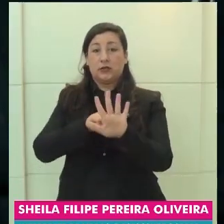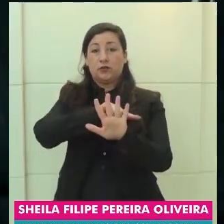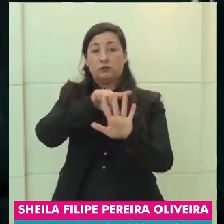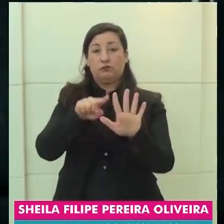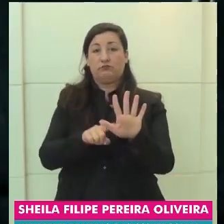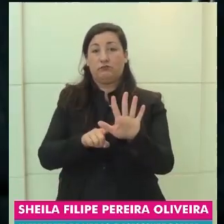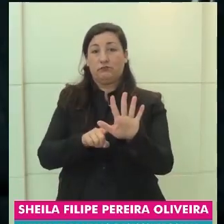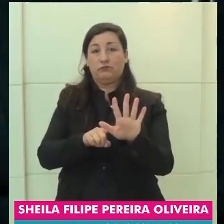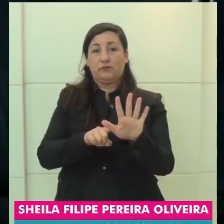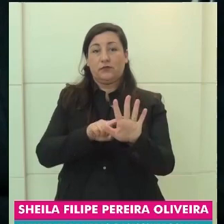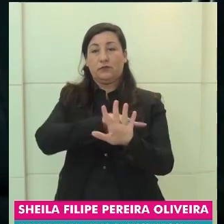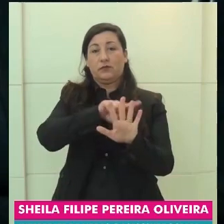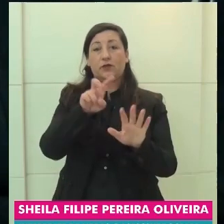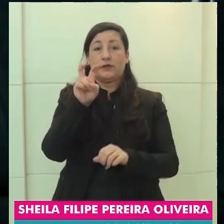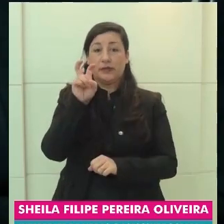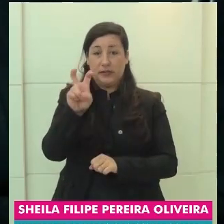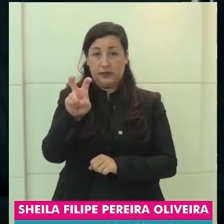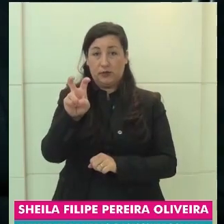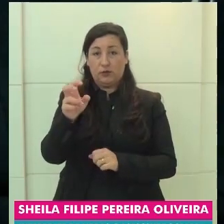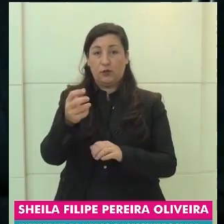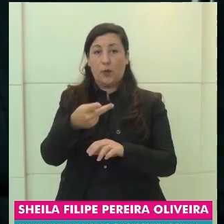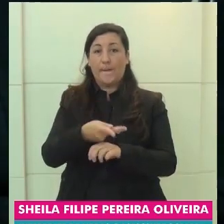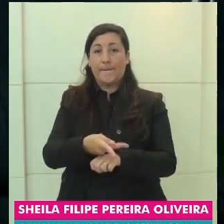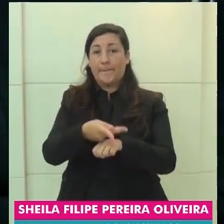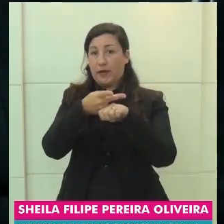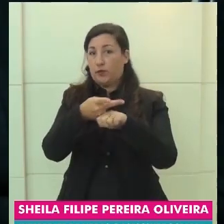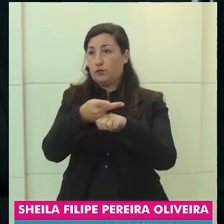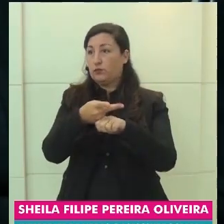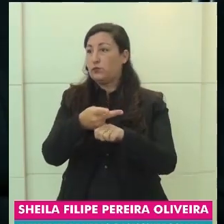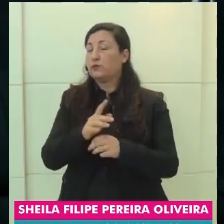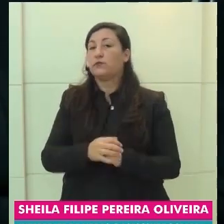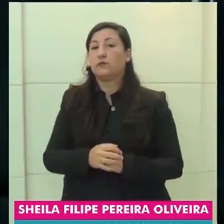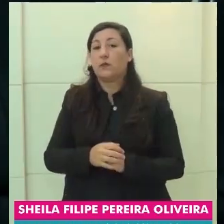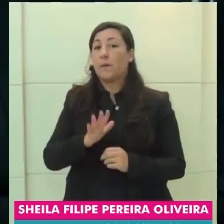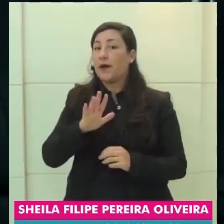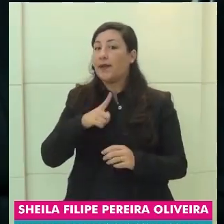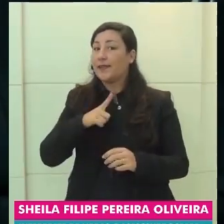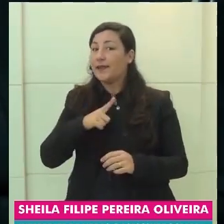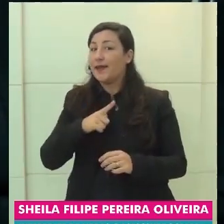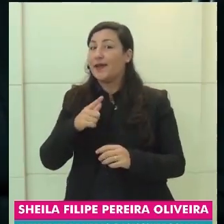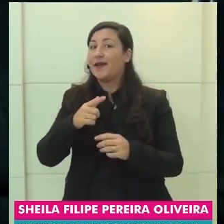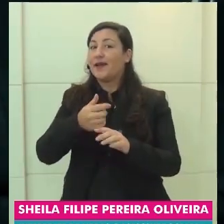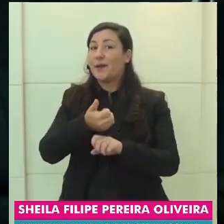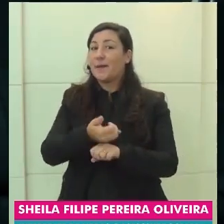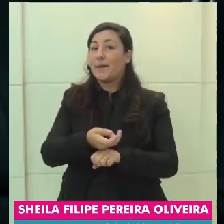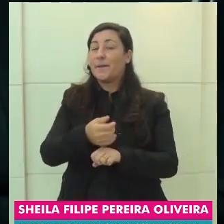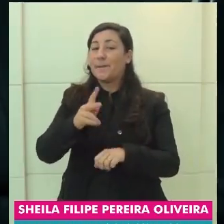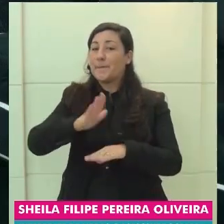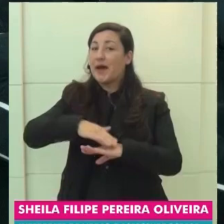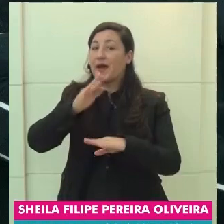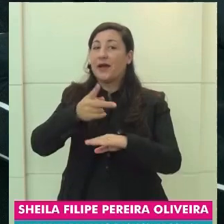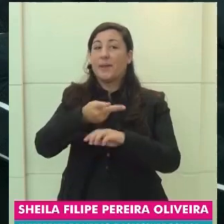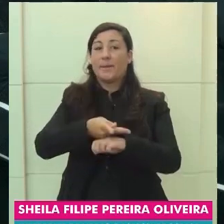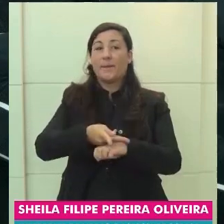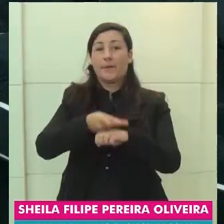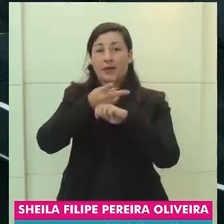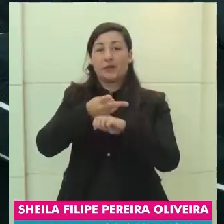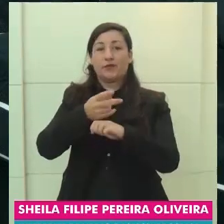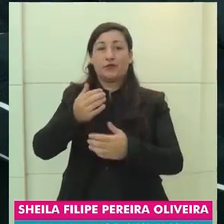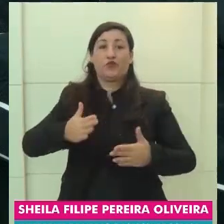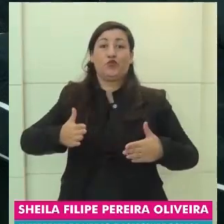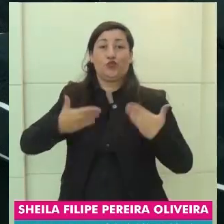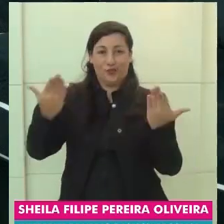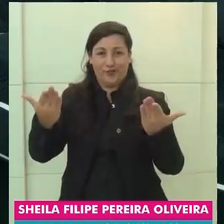Mais prêmios surpresas. Surpresas. Ah, é? Doados. Temos uns dez prêmios surpresas doados pelas empresas,